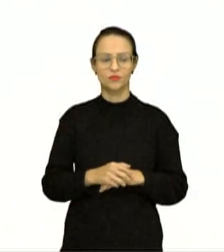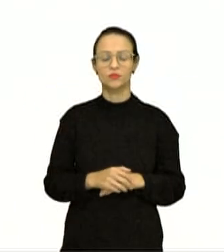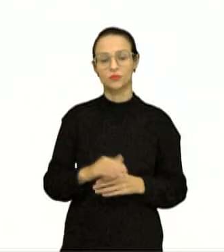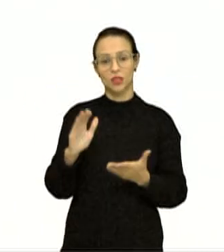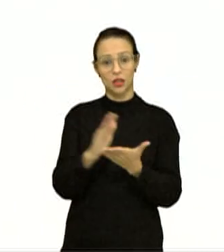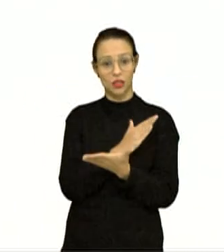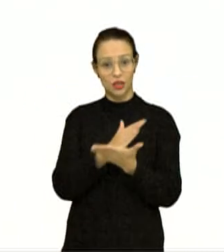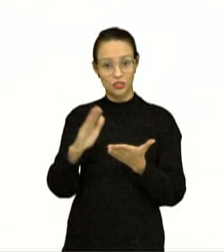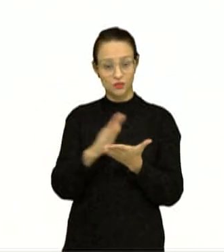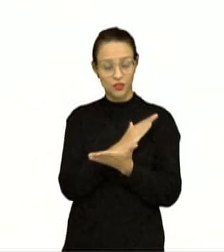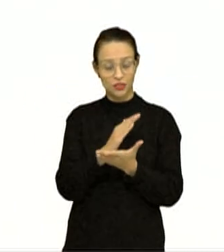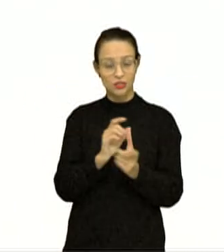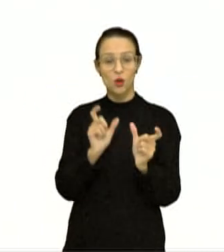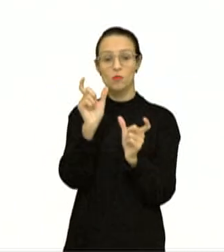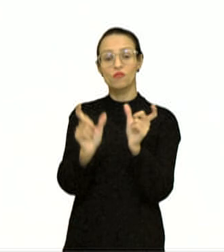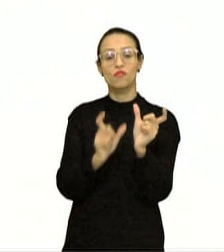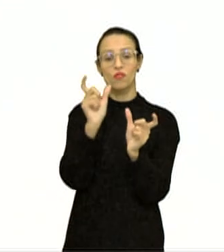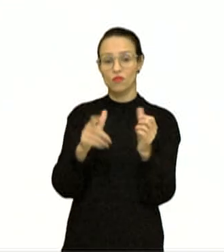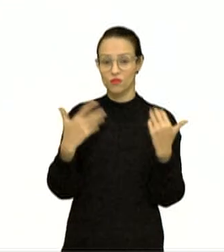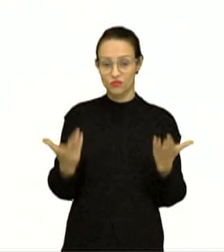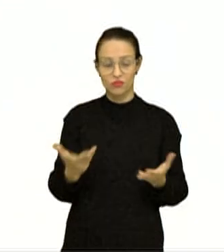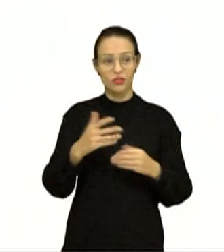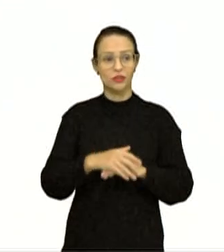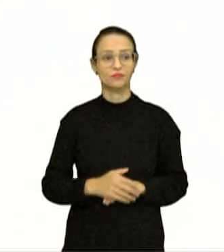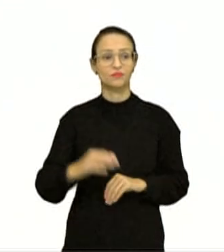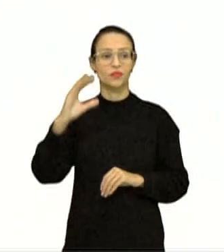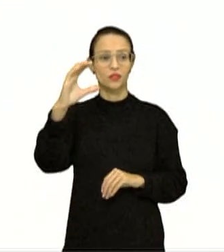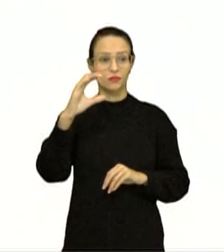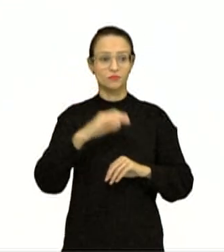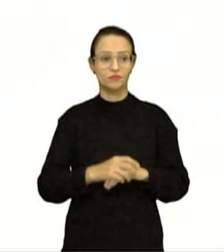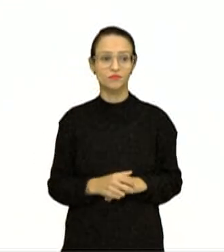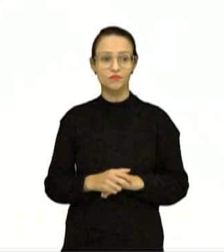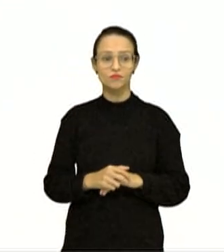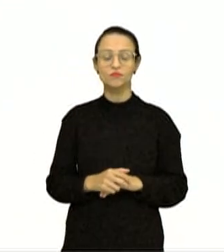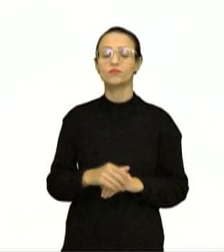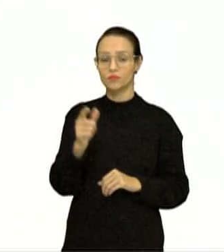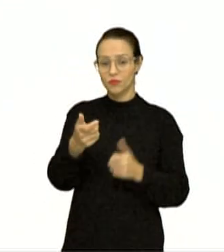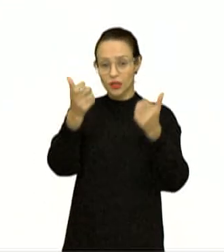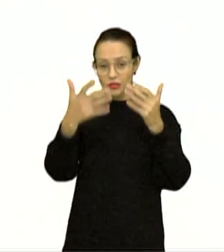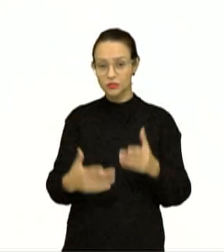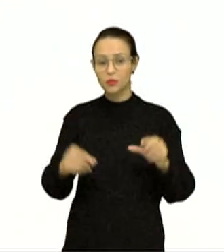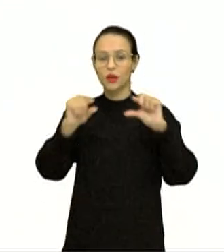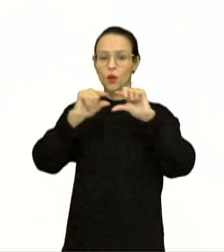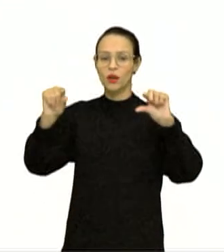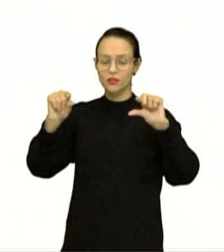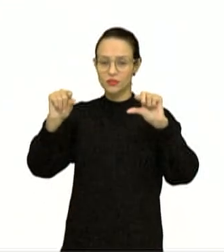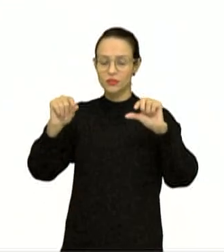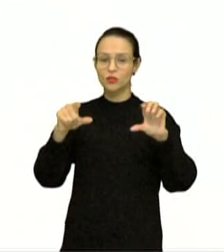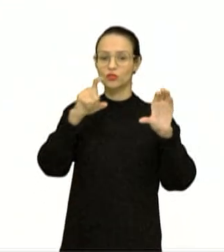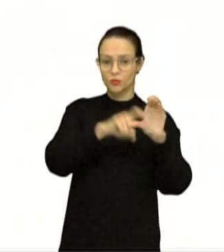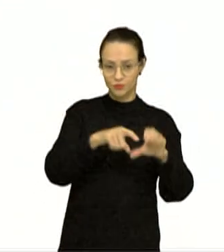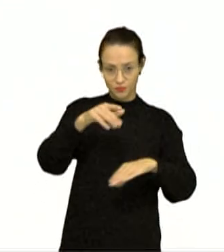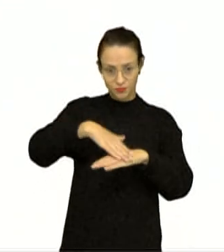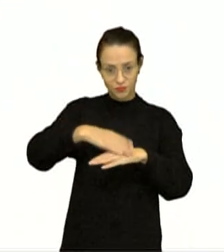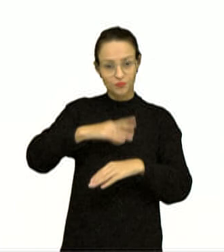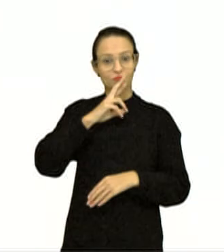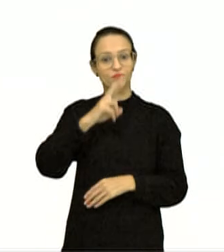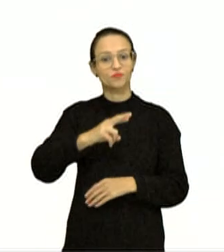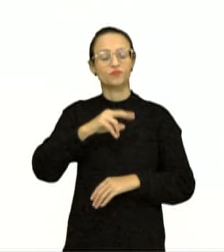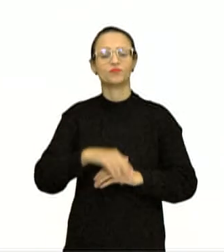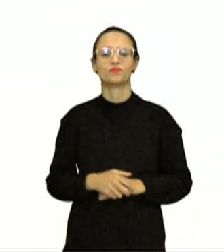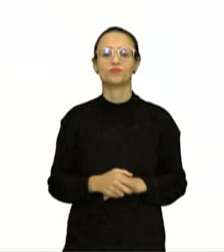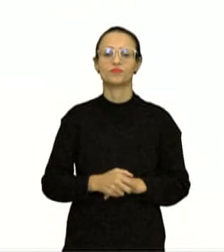sua classificação morfológica? Letra C. Classifique a oração subordinada. Responda.